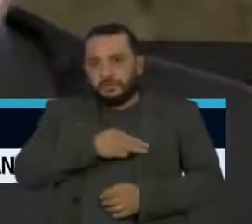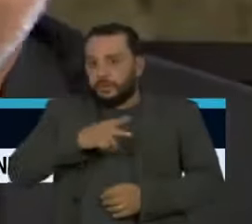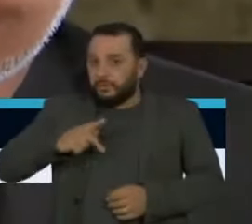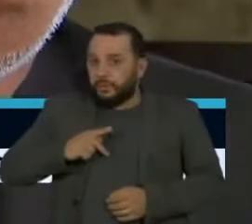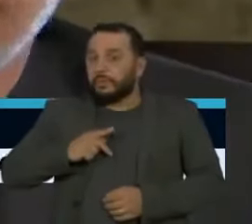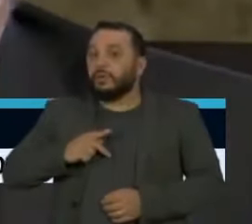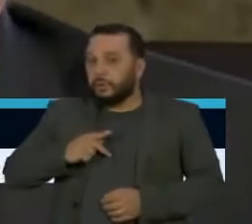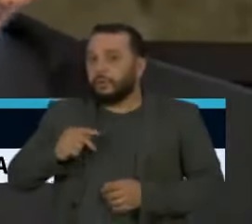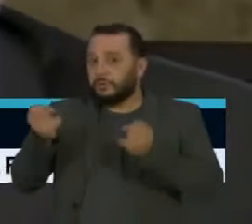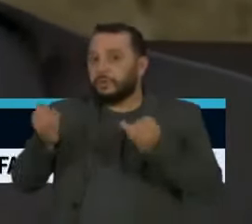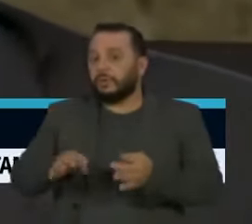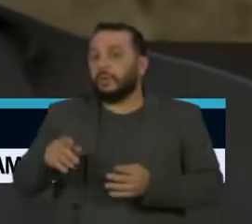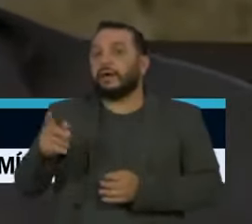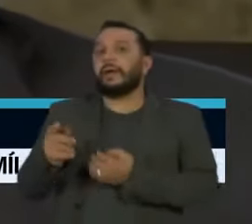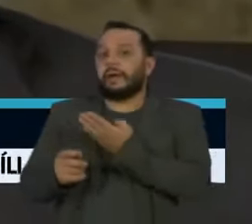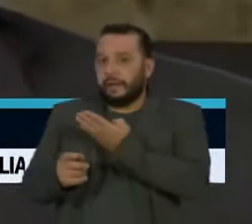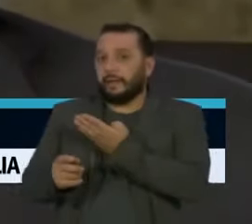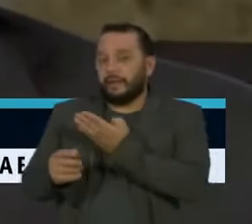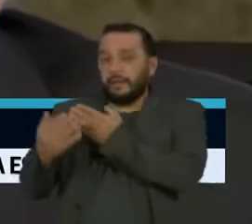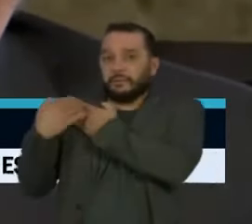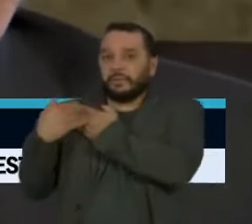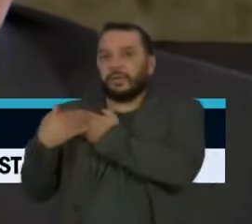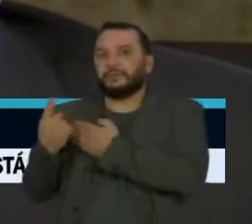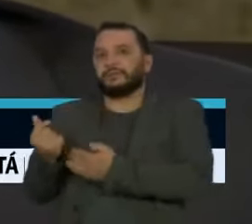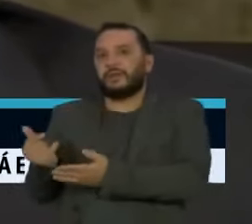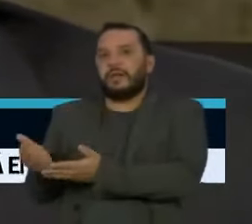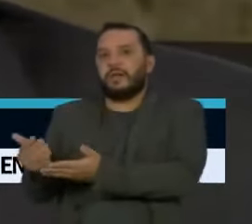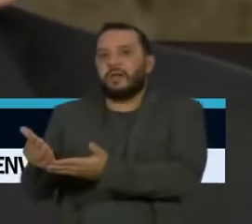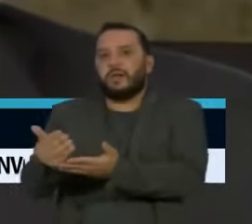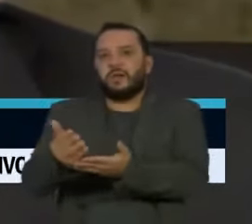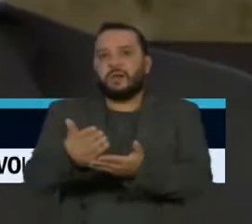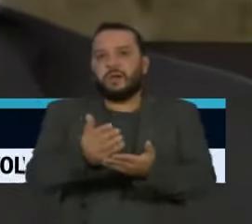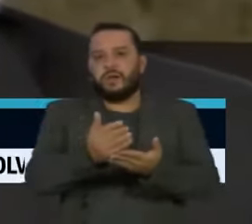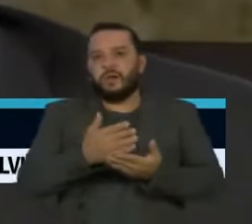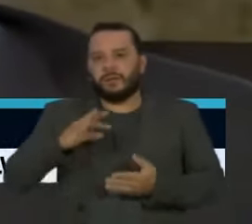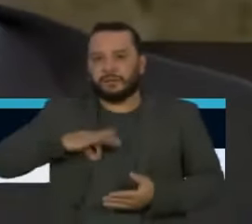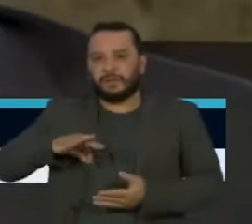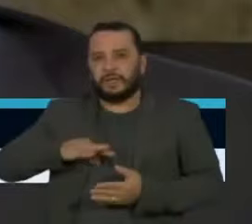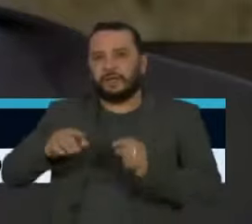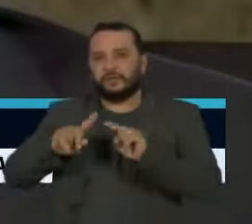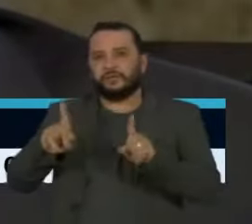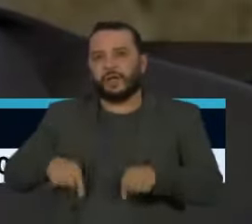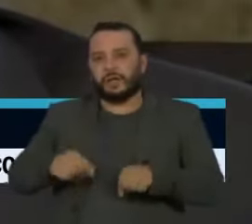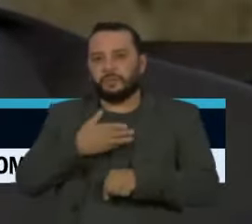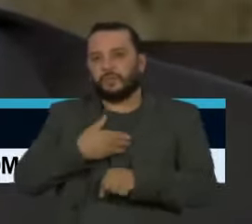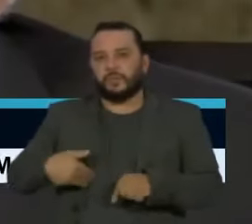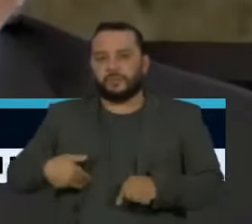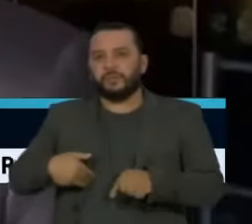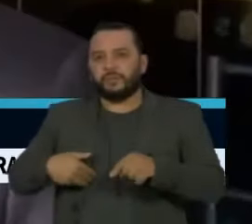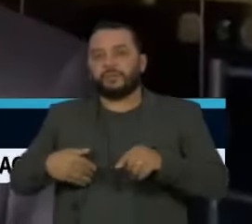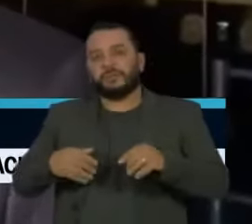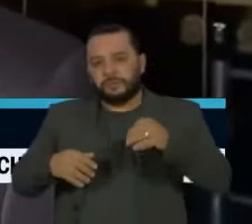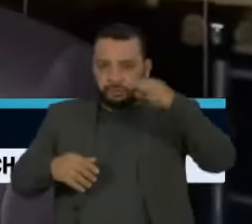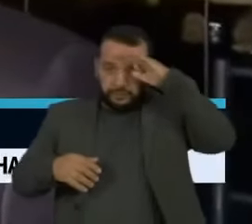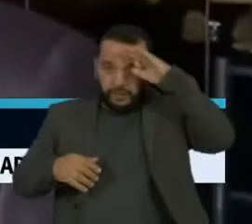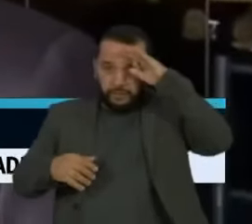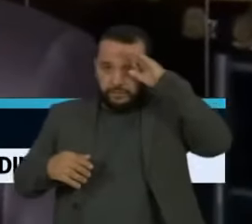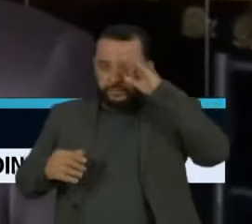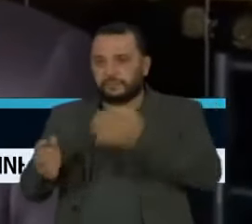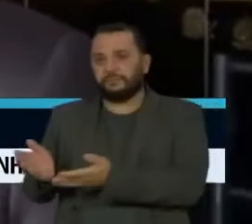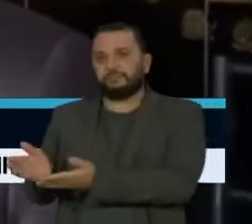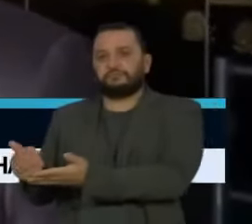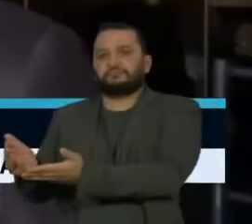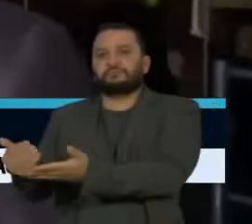como responsável pelo esquema de rachadinhas, a coleta de parte dos salários dos funcionários do gabinete do então